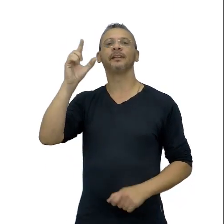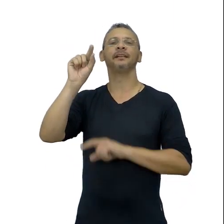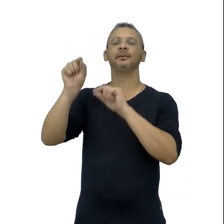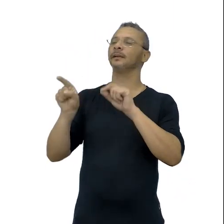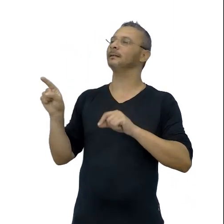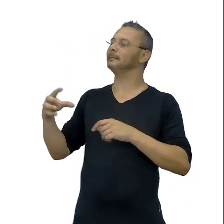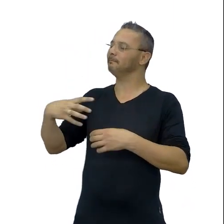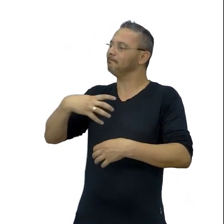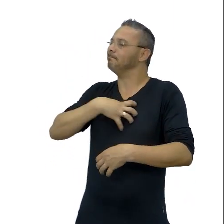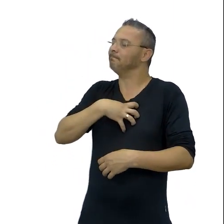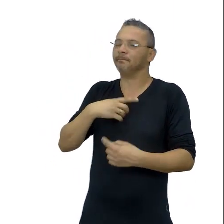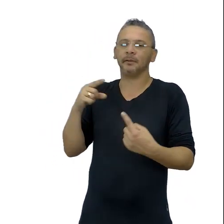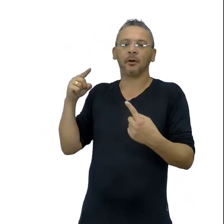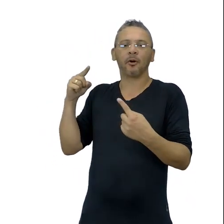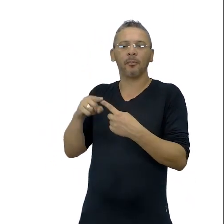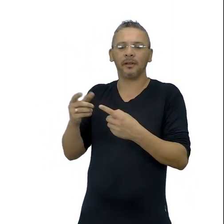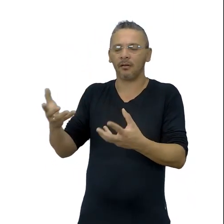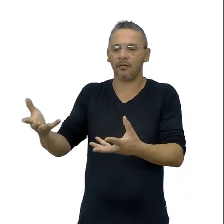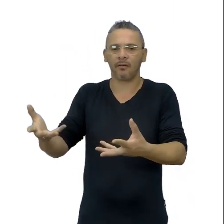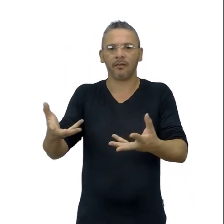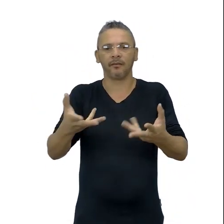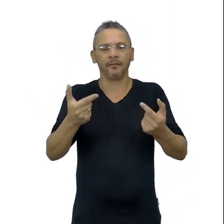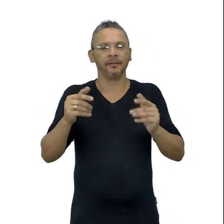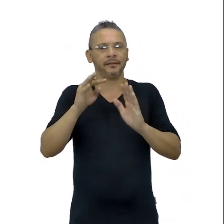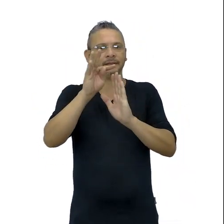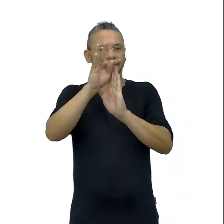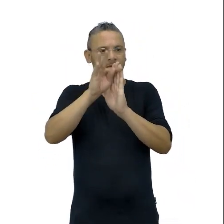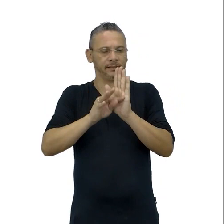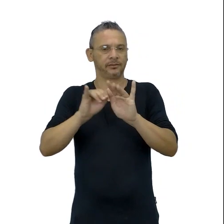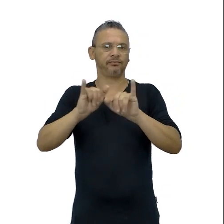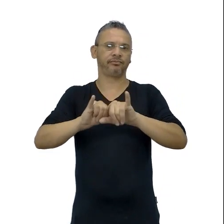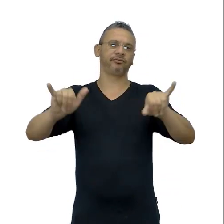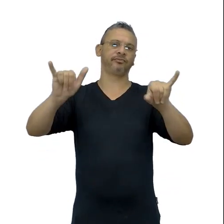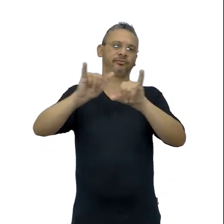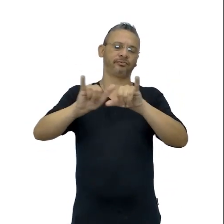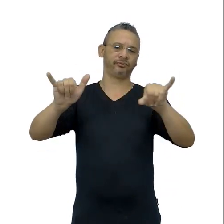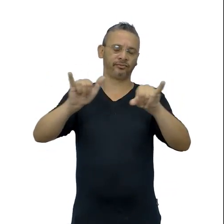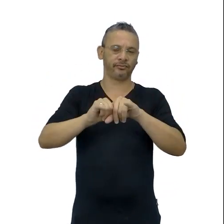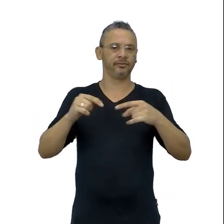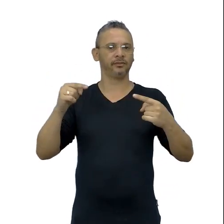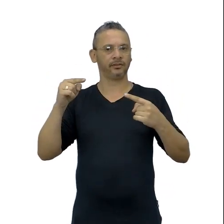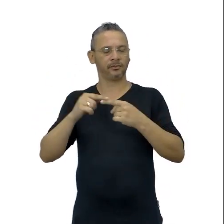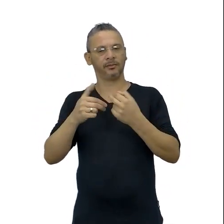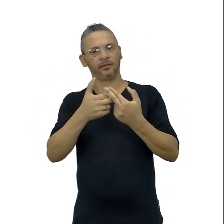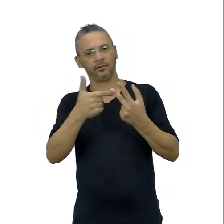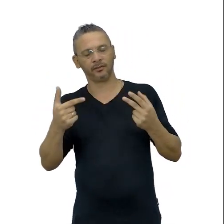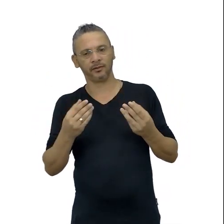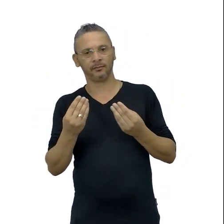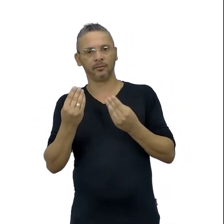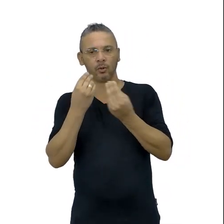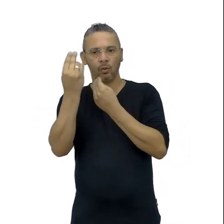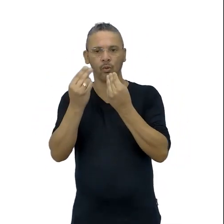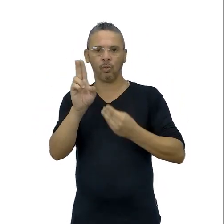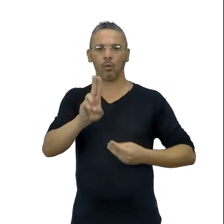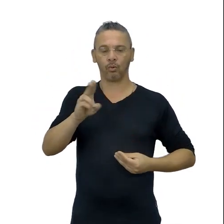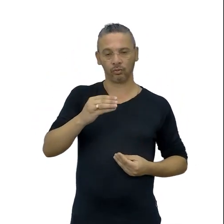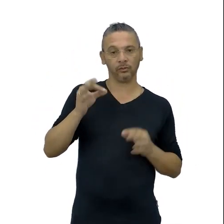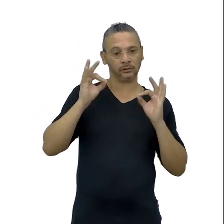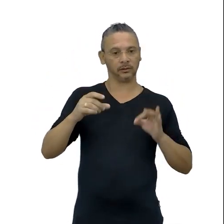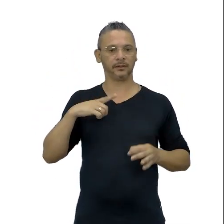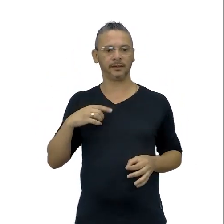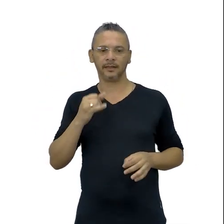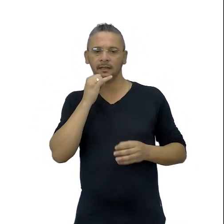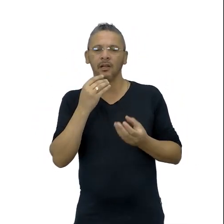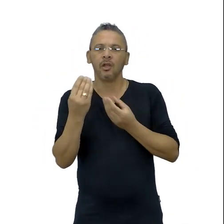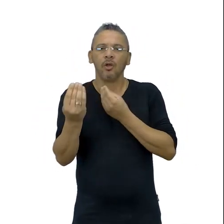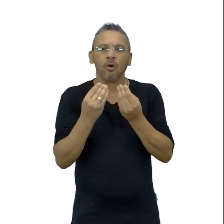sentido que fortalecem a persuasão nos textos publicitários, considerando práticas de consumo conscientes. Como ela